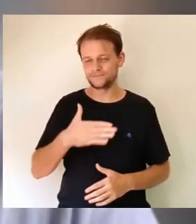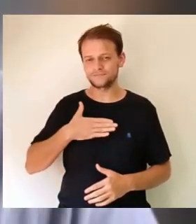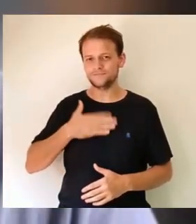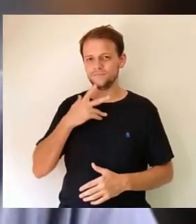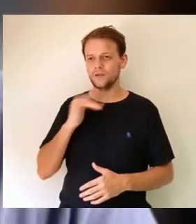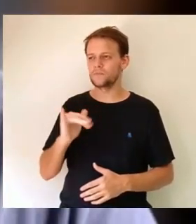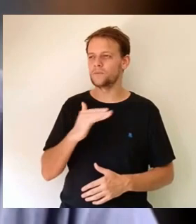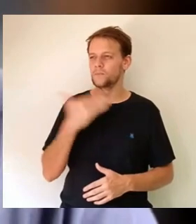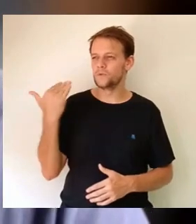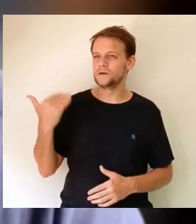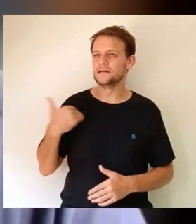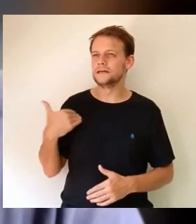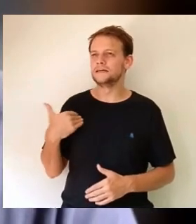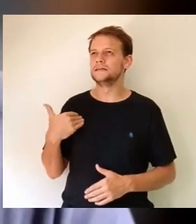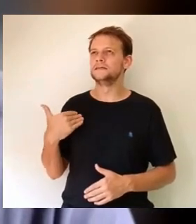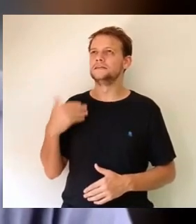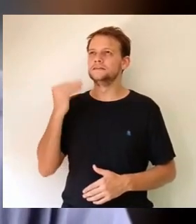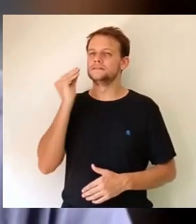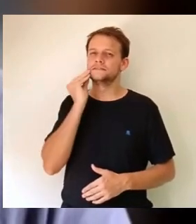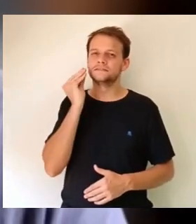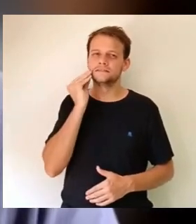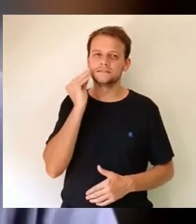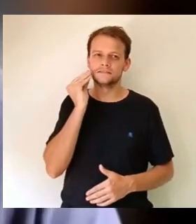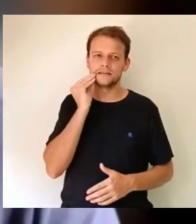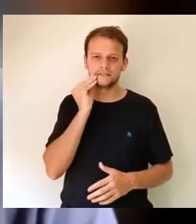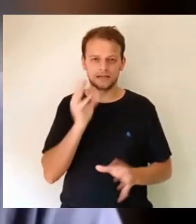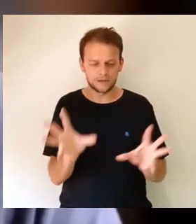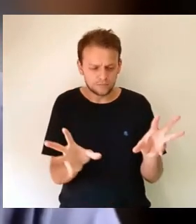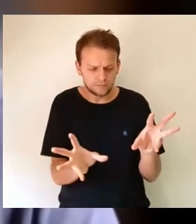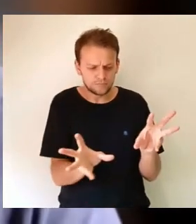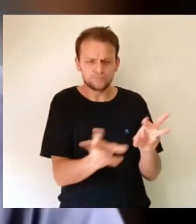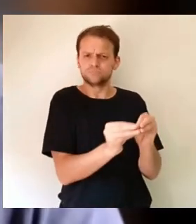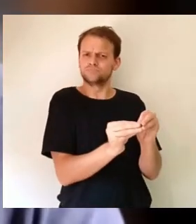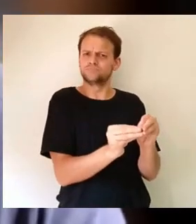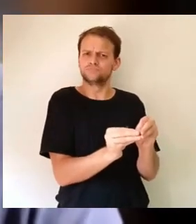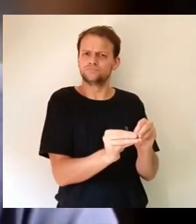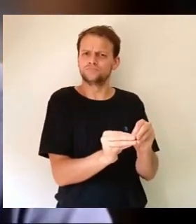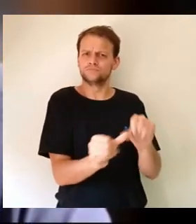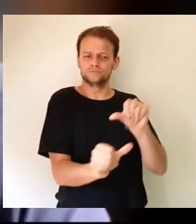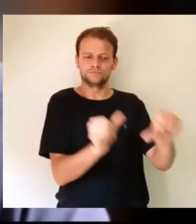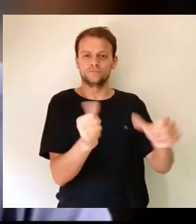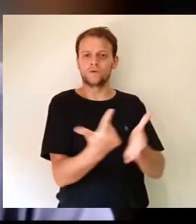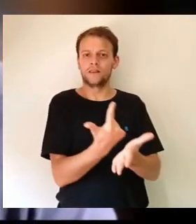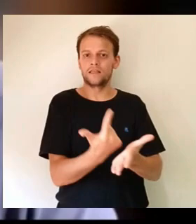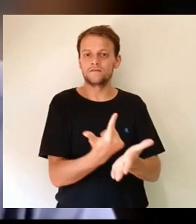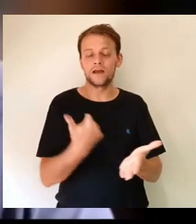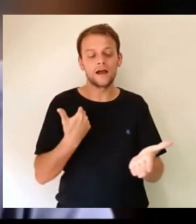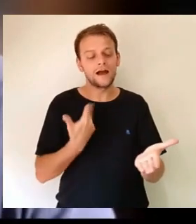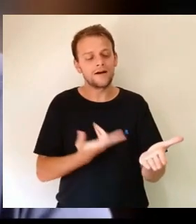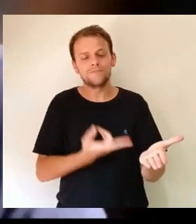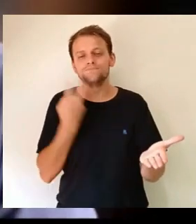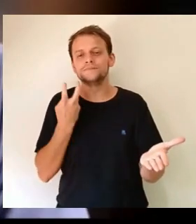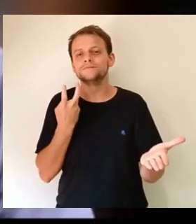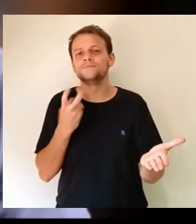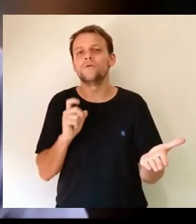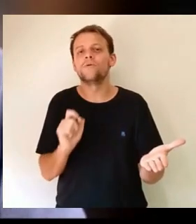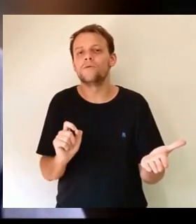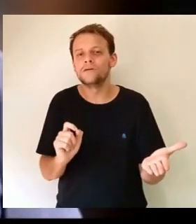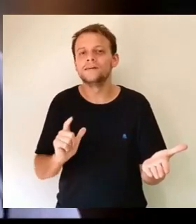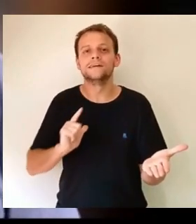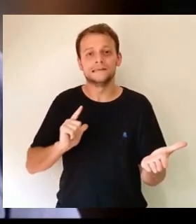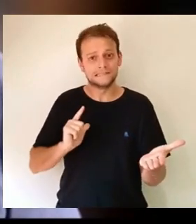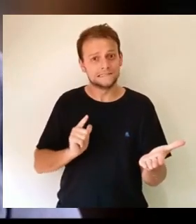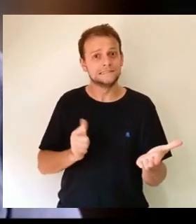Então, assim, depois do falecimento dele, eu fui dar um fechamento nisso, e eu percebi que